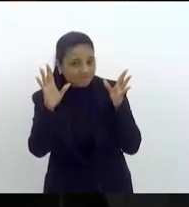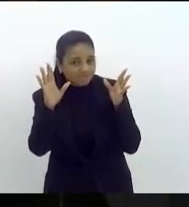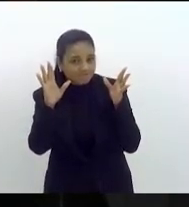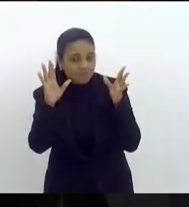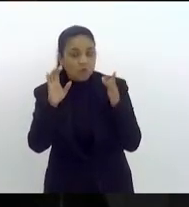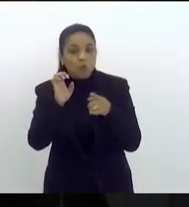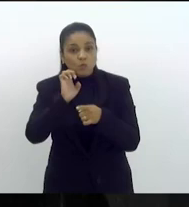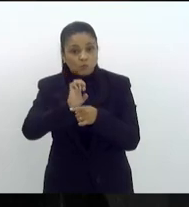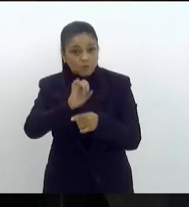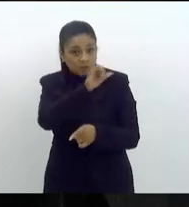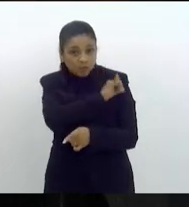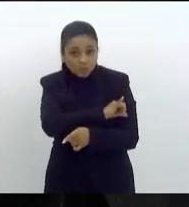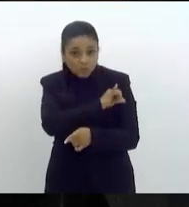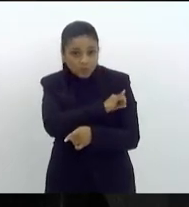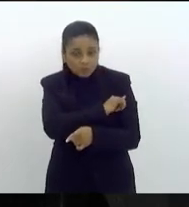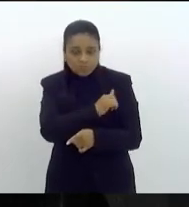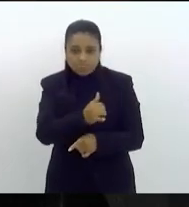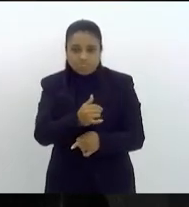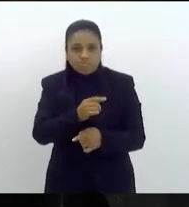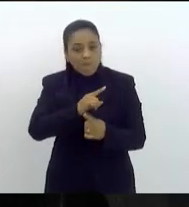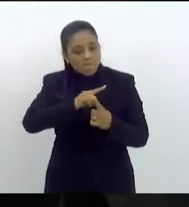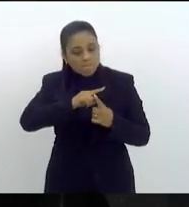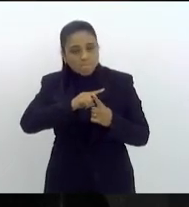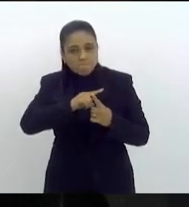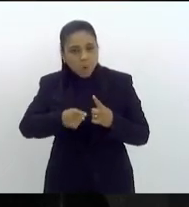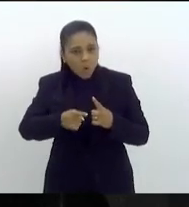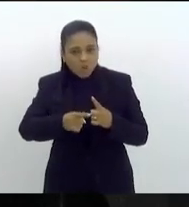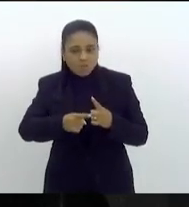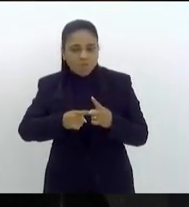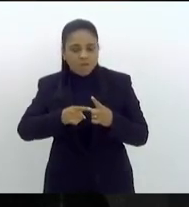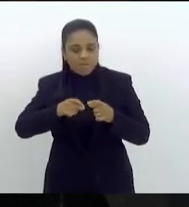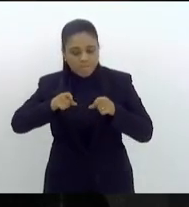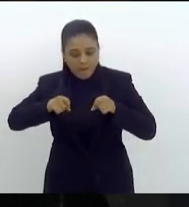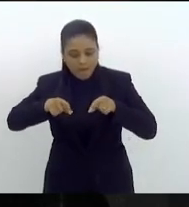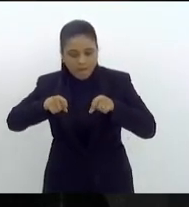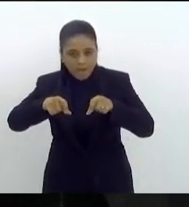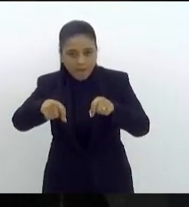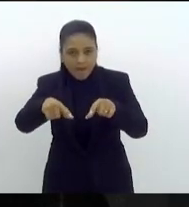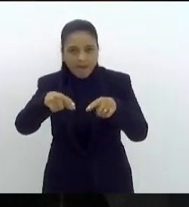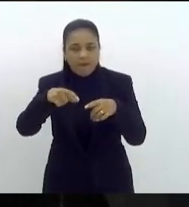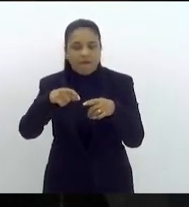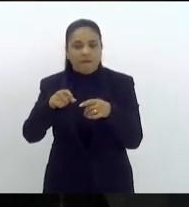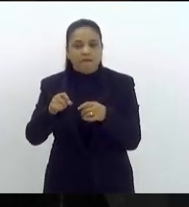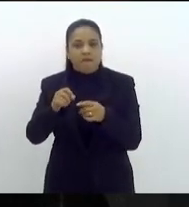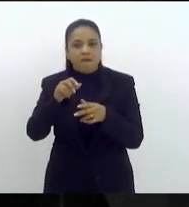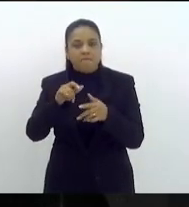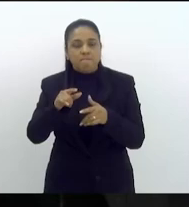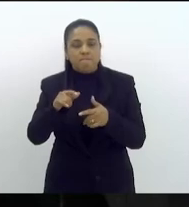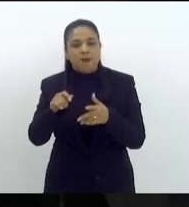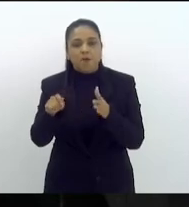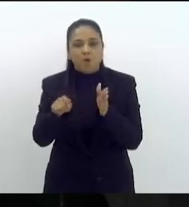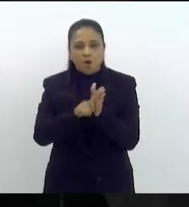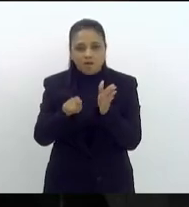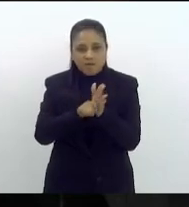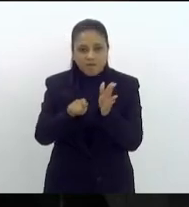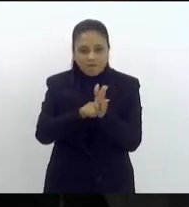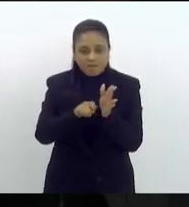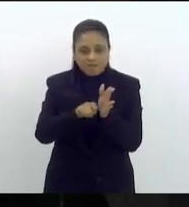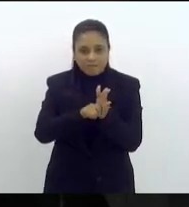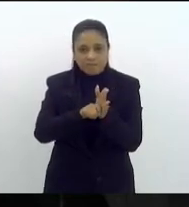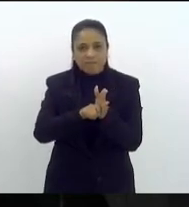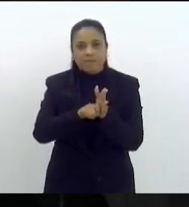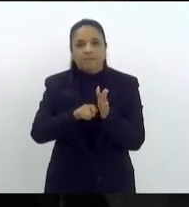o Rio de Janeiro não permita plantação de maconha fabricação de qualquer tipo de remédio